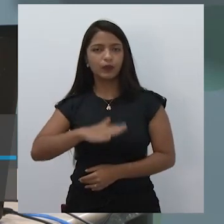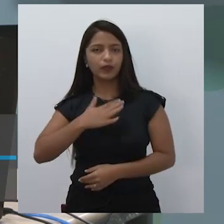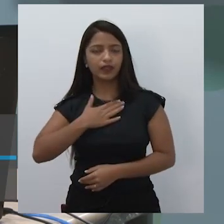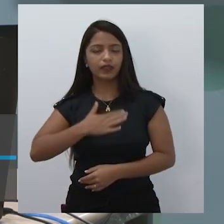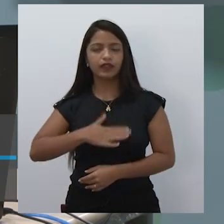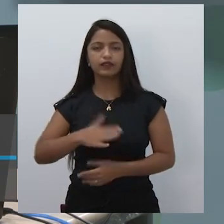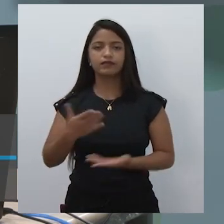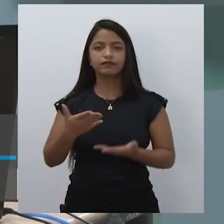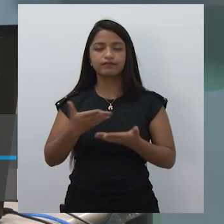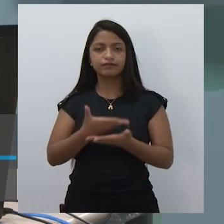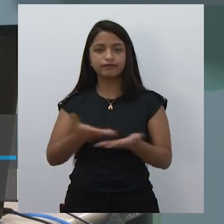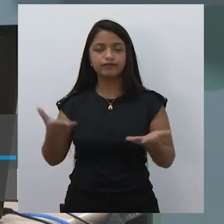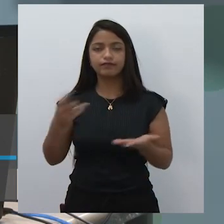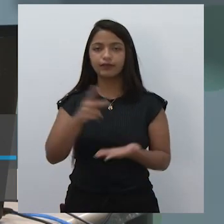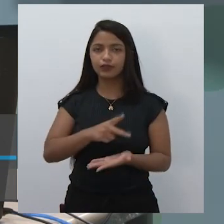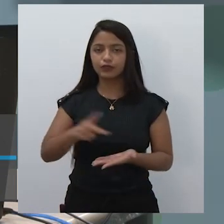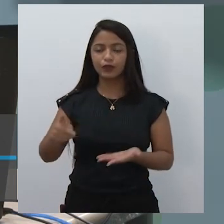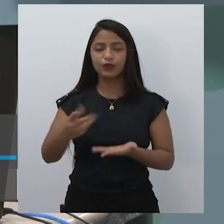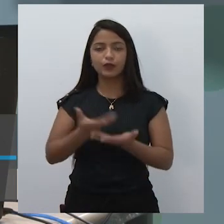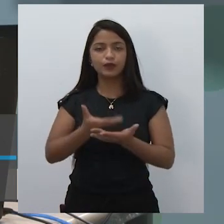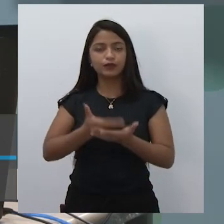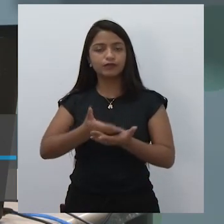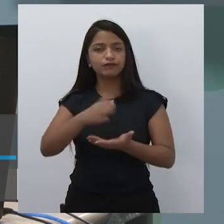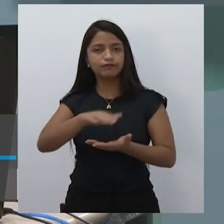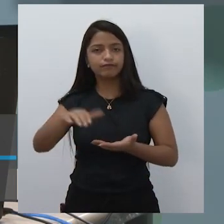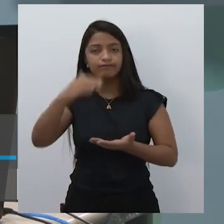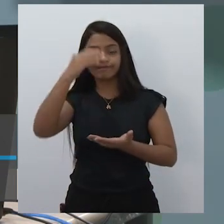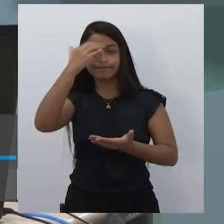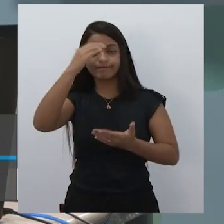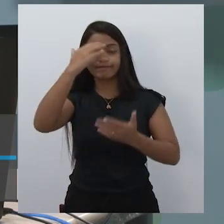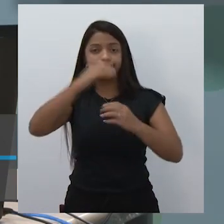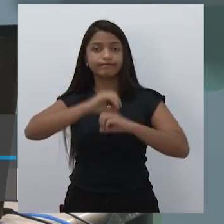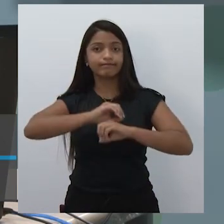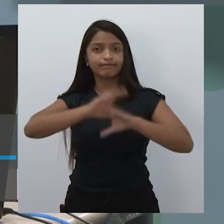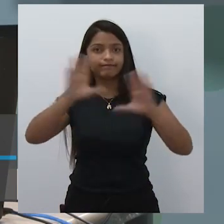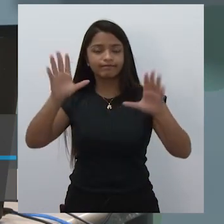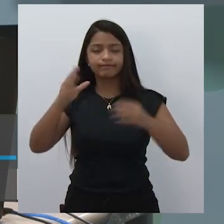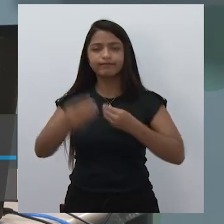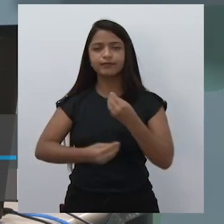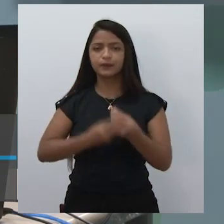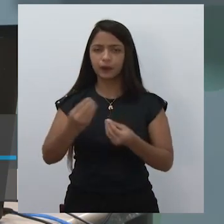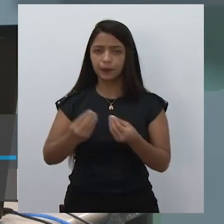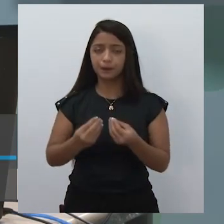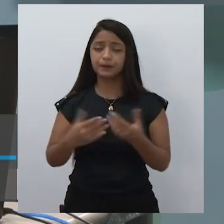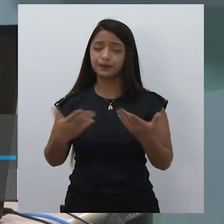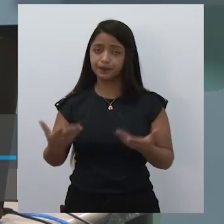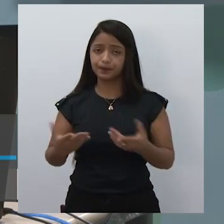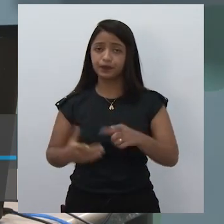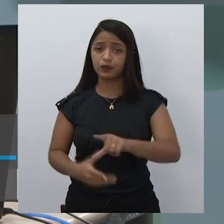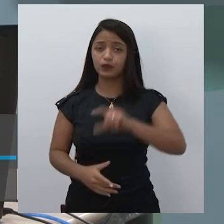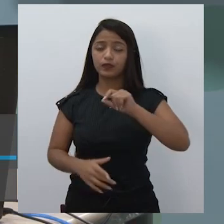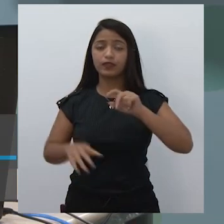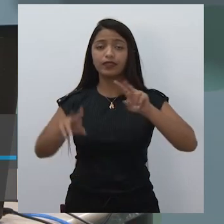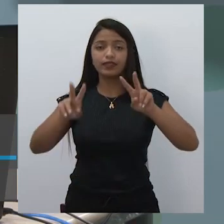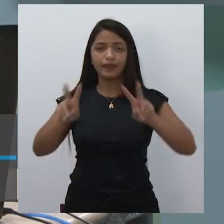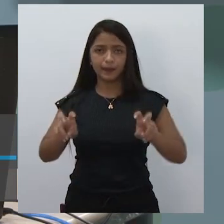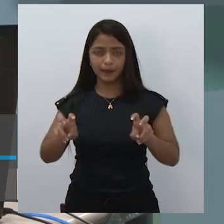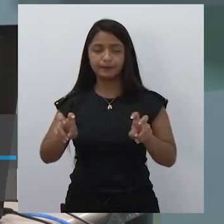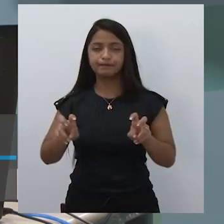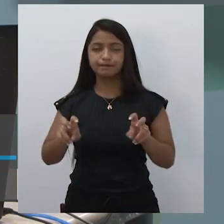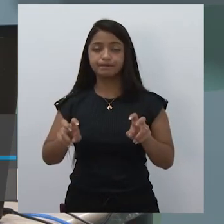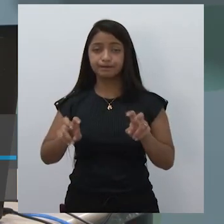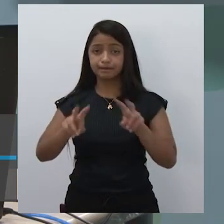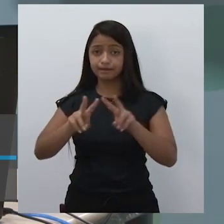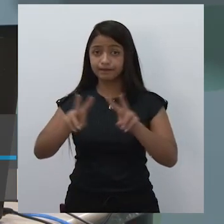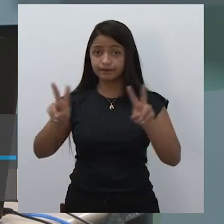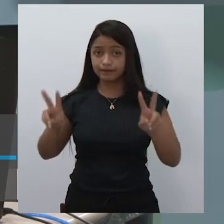os professores, para os estudantes entenderem o que, que essa complexidade pode trazer para eles? Foi elencando um tema, né? E esse